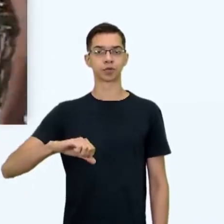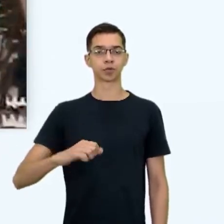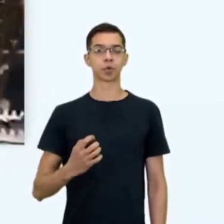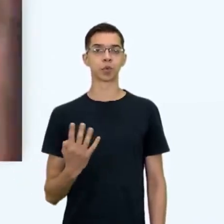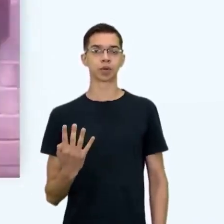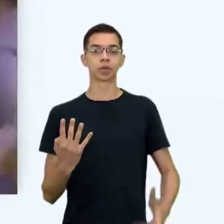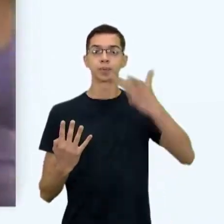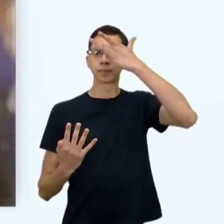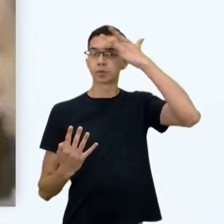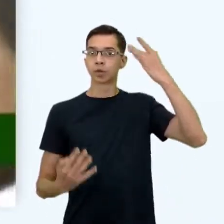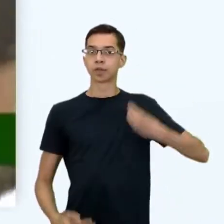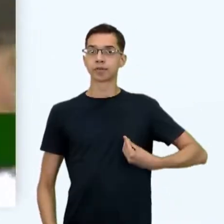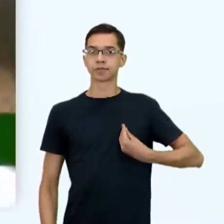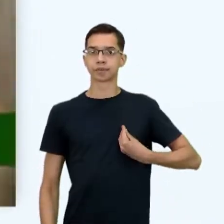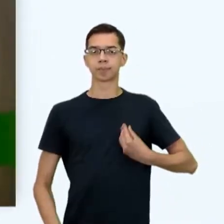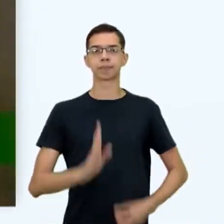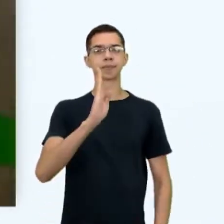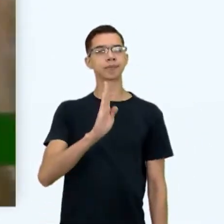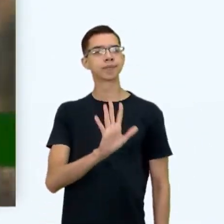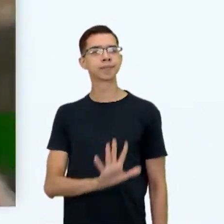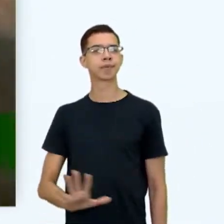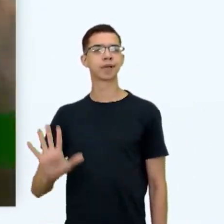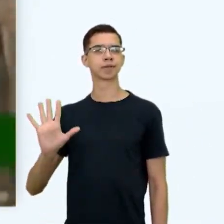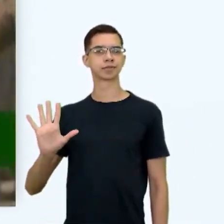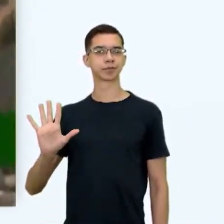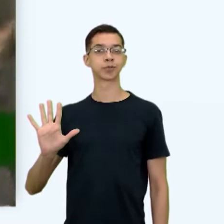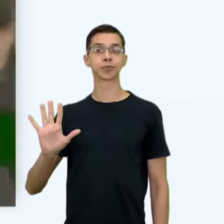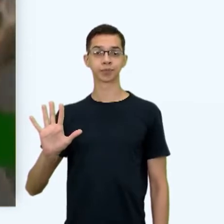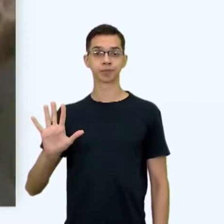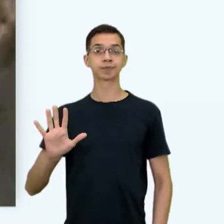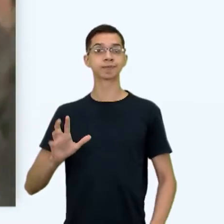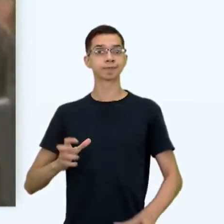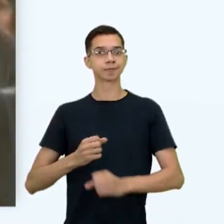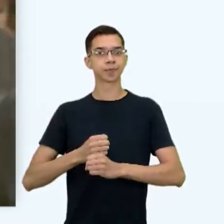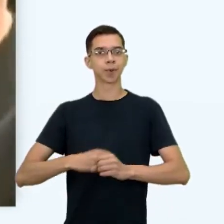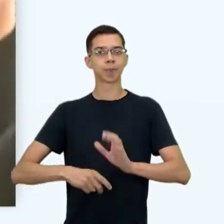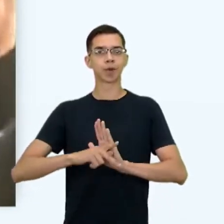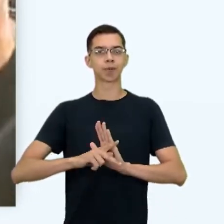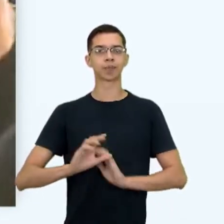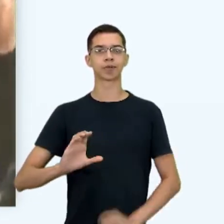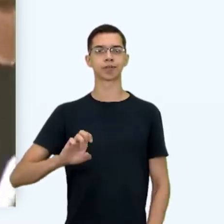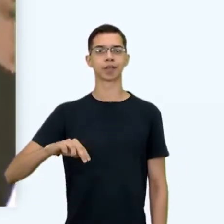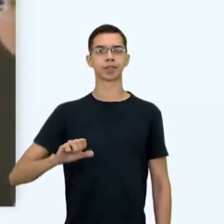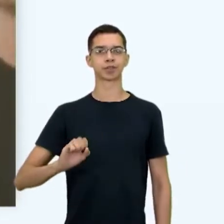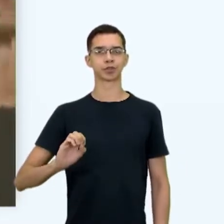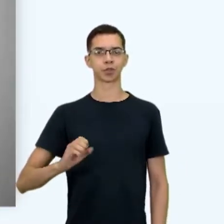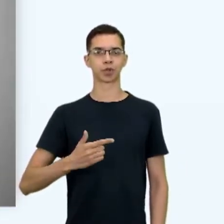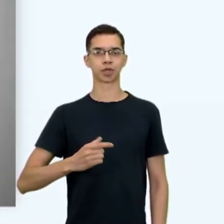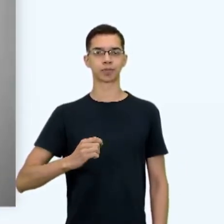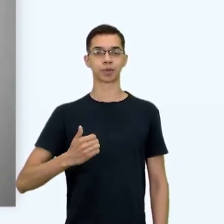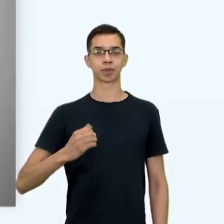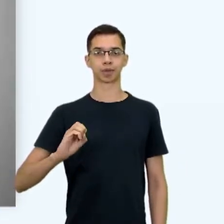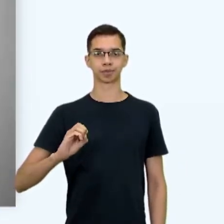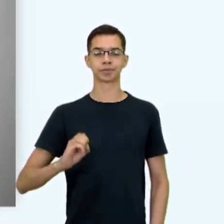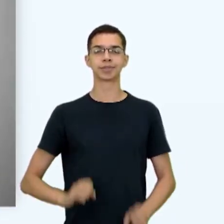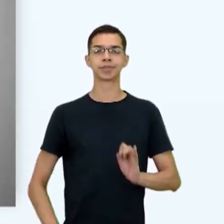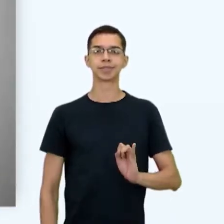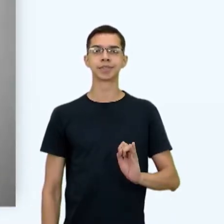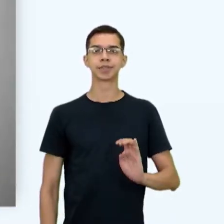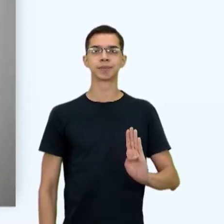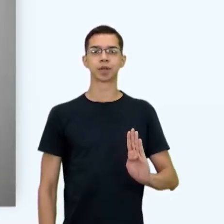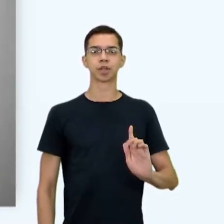190.732.694 habitantes em todo o Brasil. Esse é o resultado do Censo 2010 do IBGE. Em 10